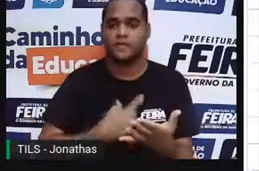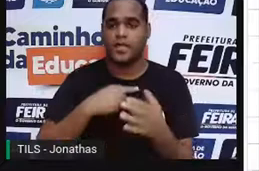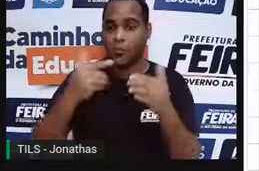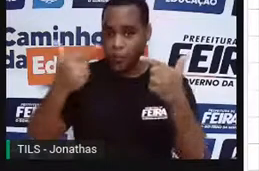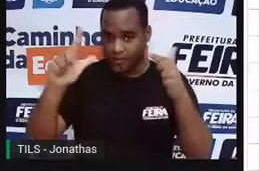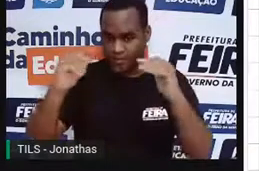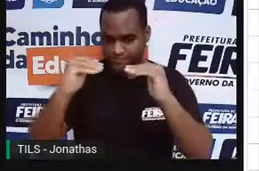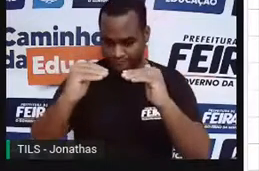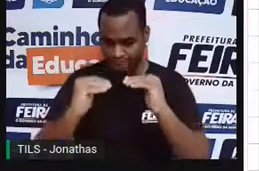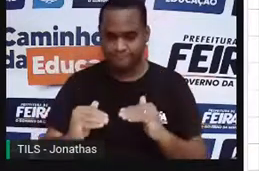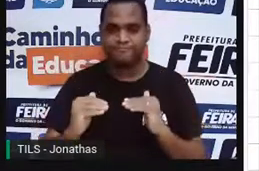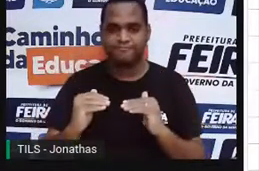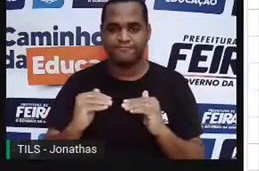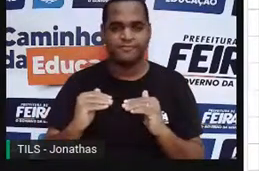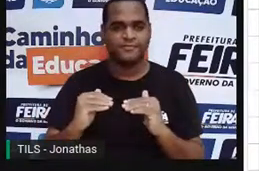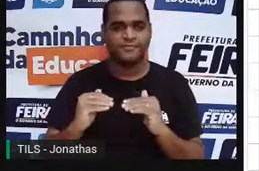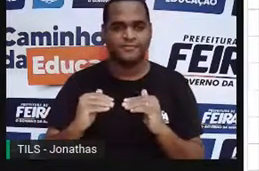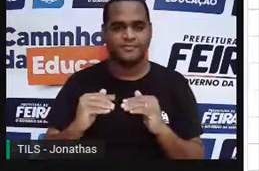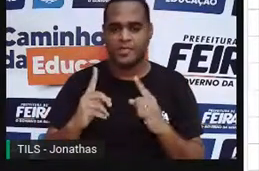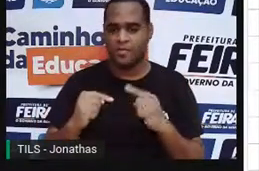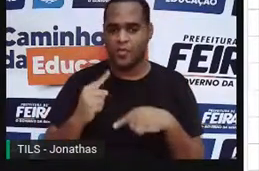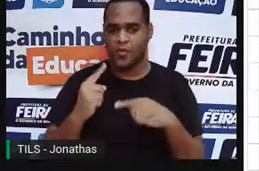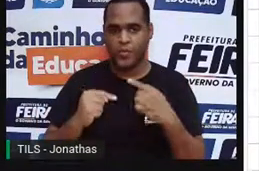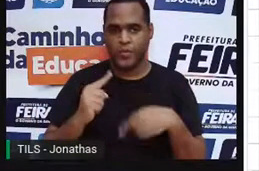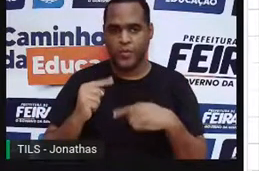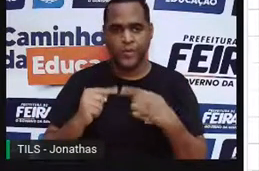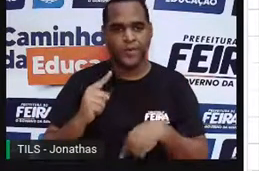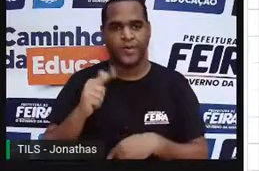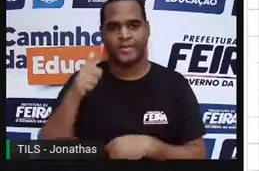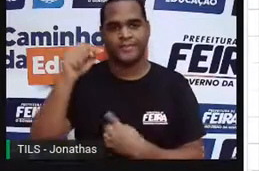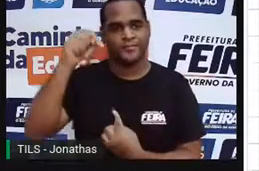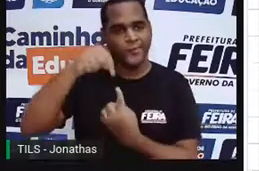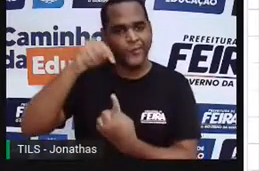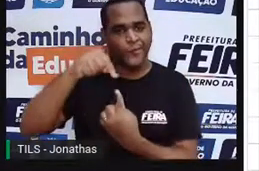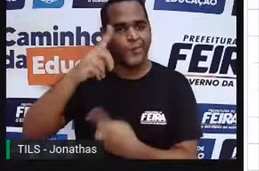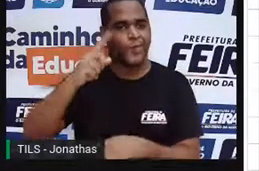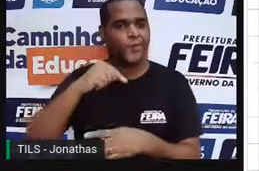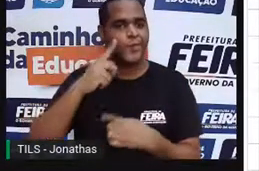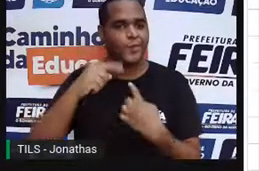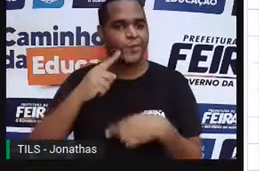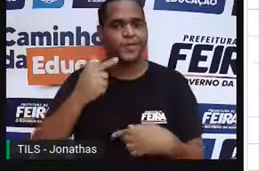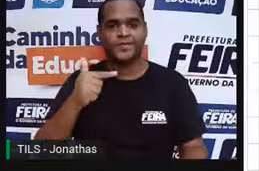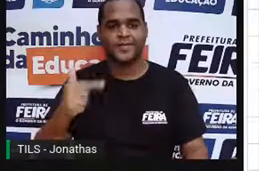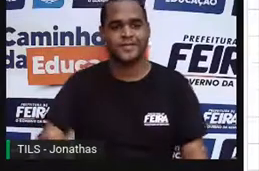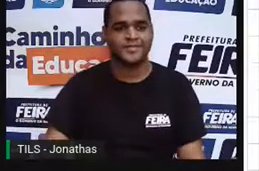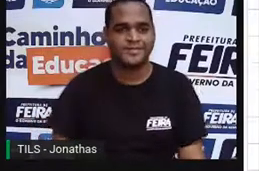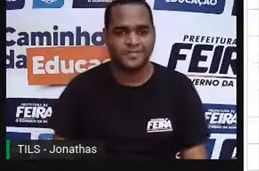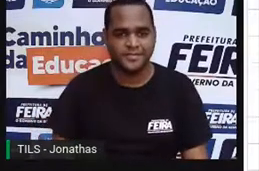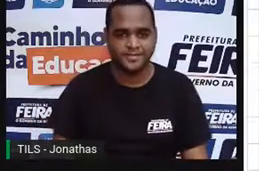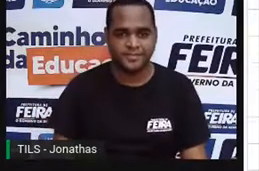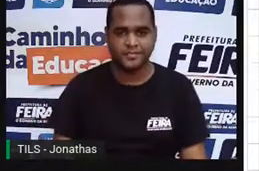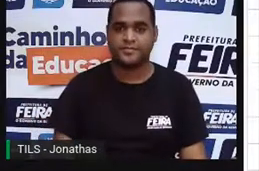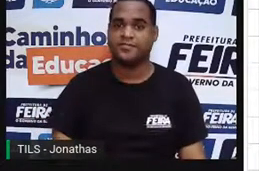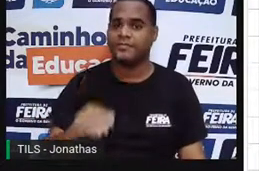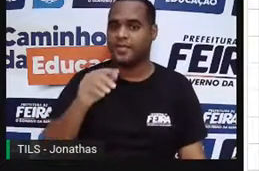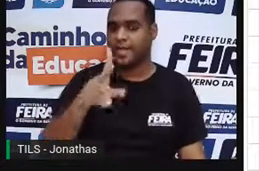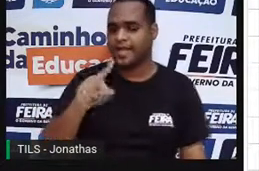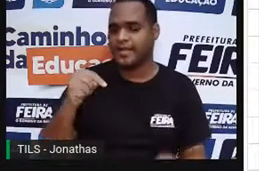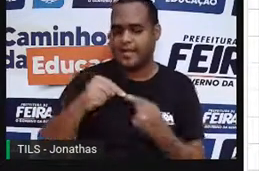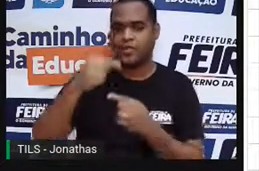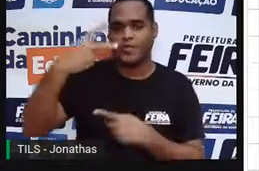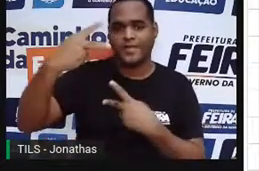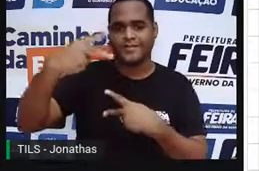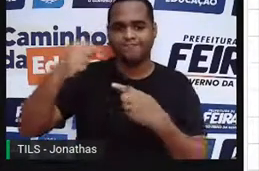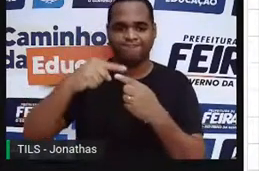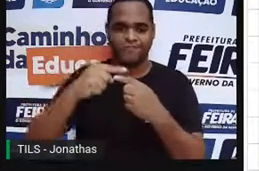debaixo e não se toca com esse aqui de cima Ah tá então é outro par de lados